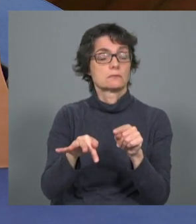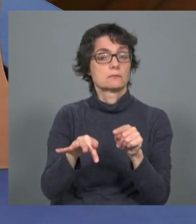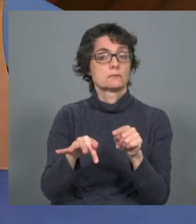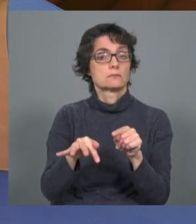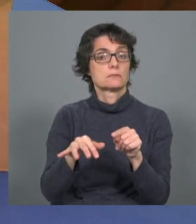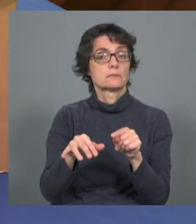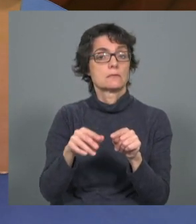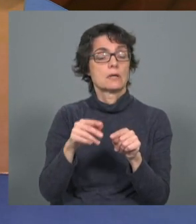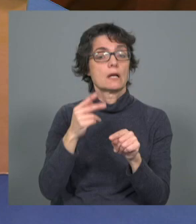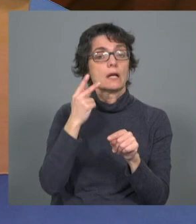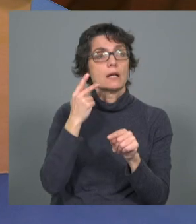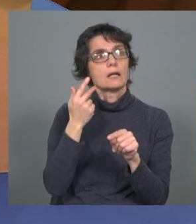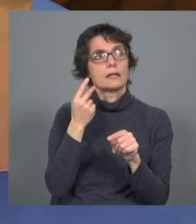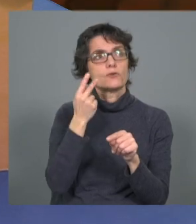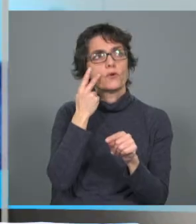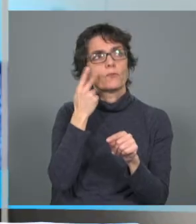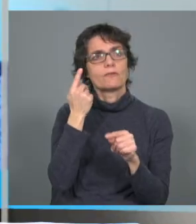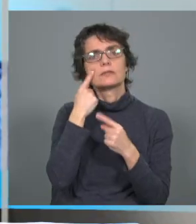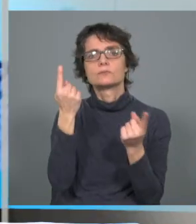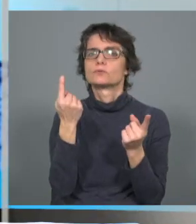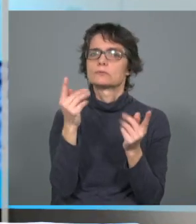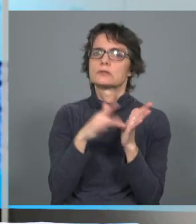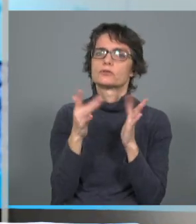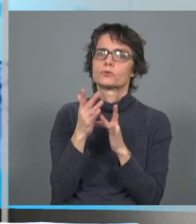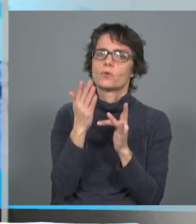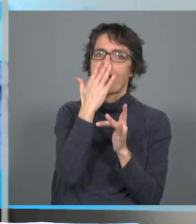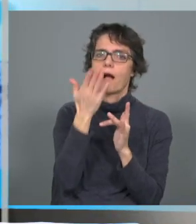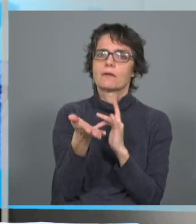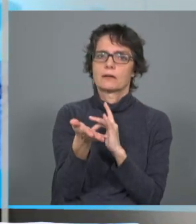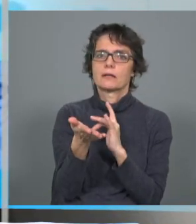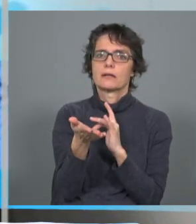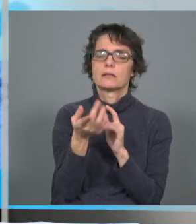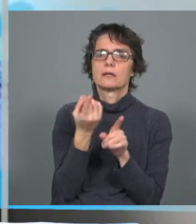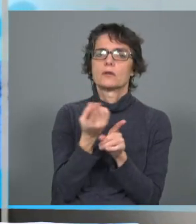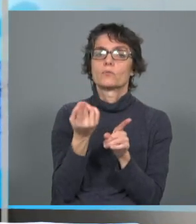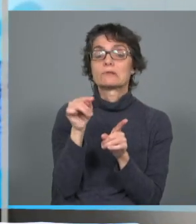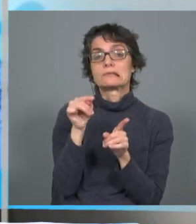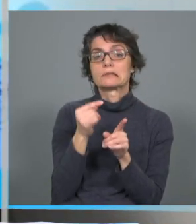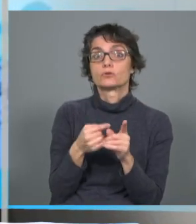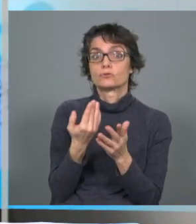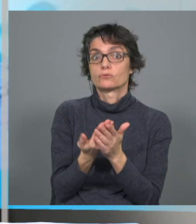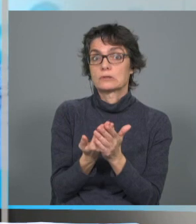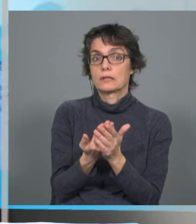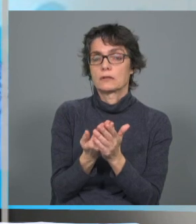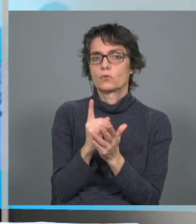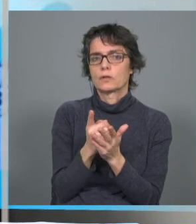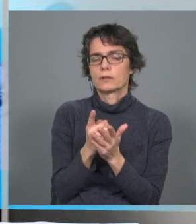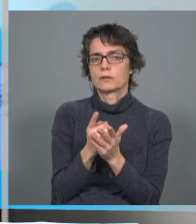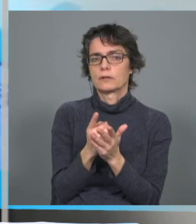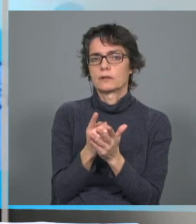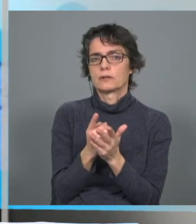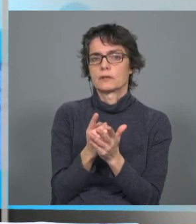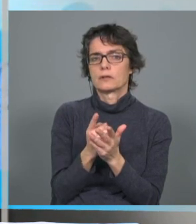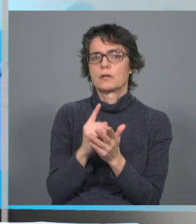da vida pública de Jesus e como que causa muito próxima, já depois de